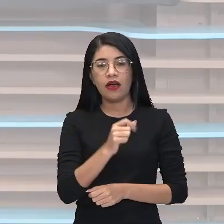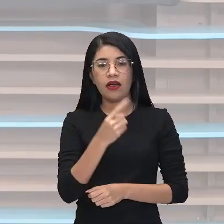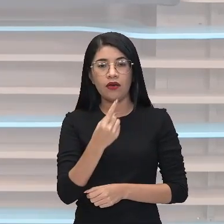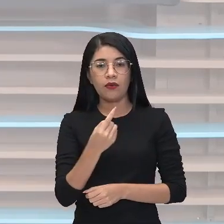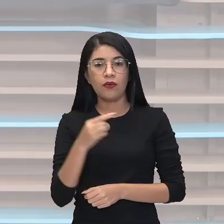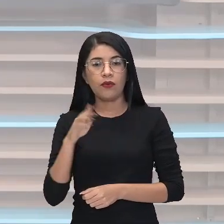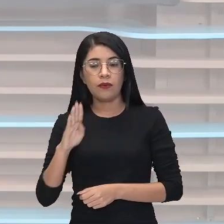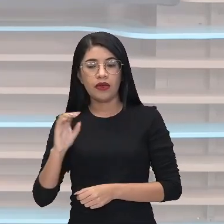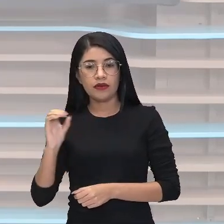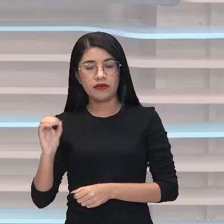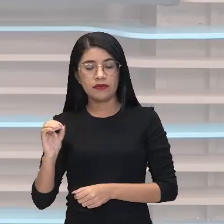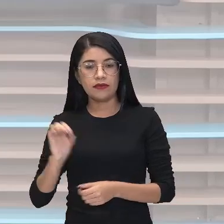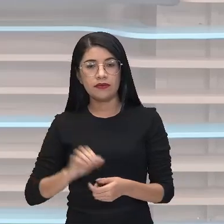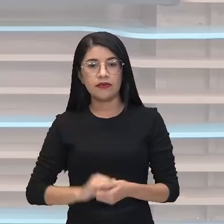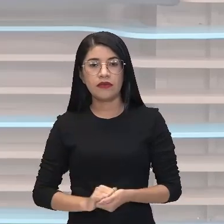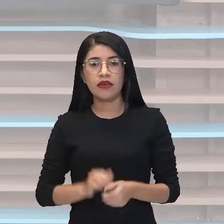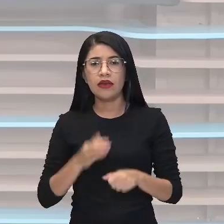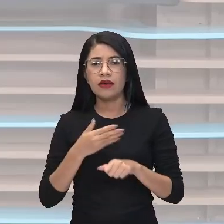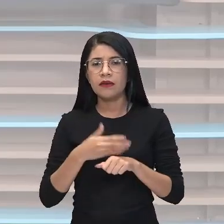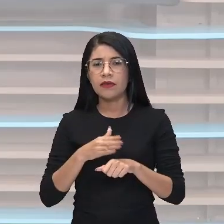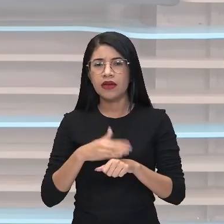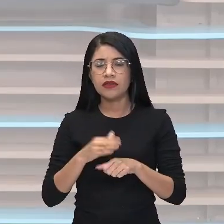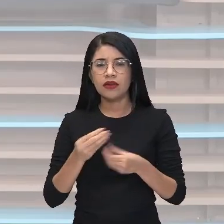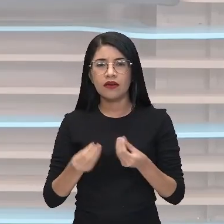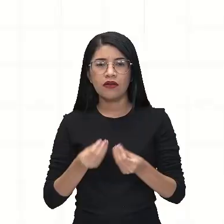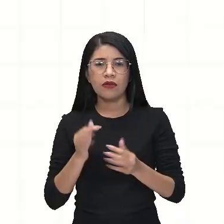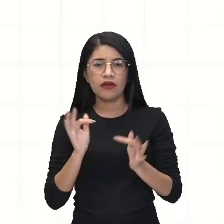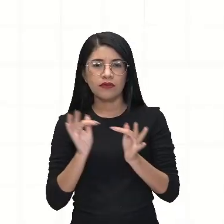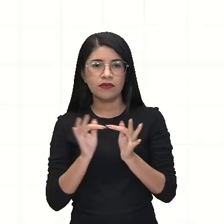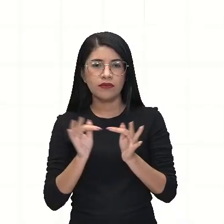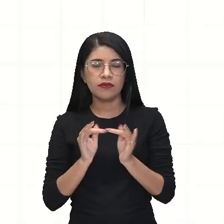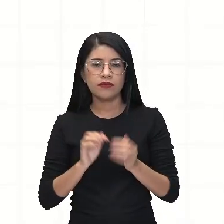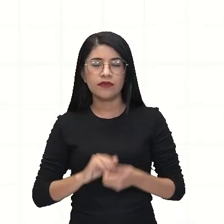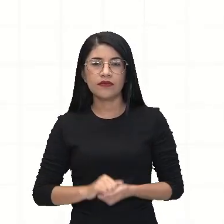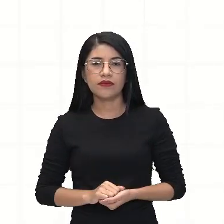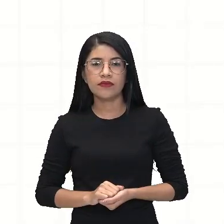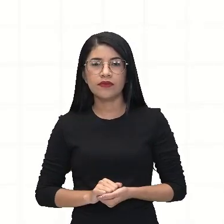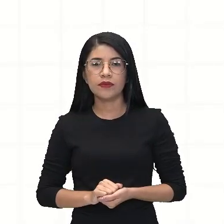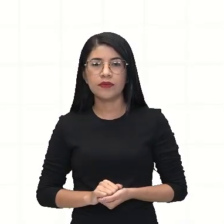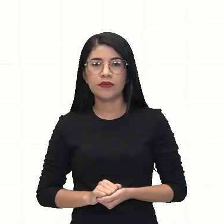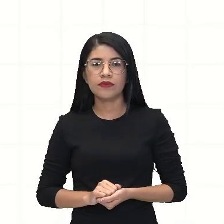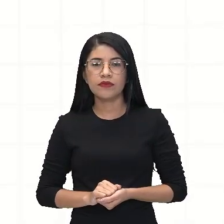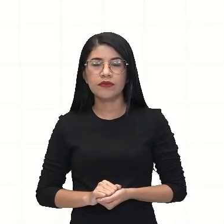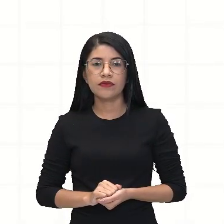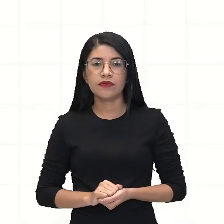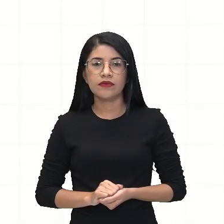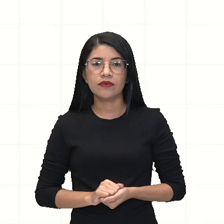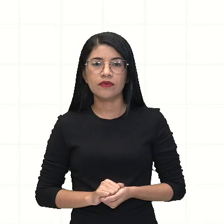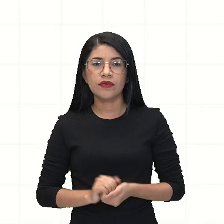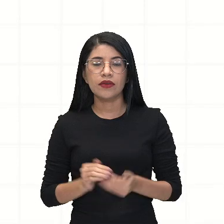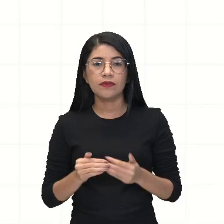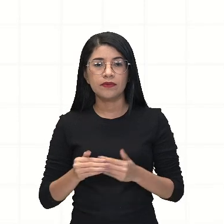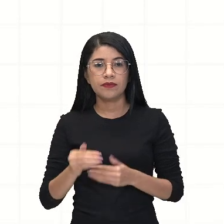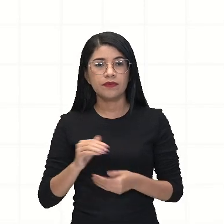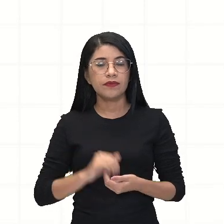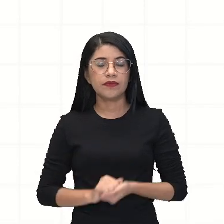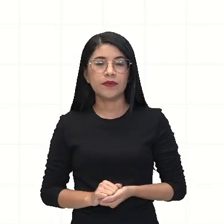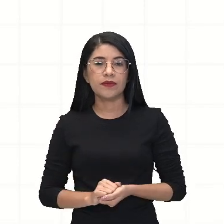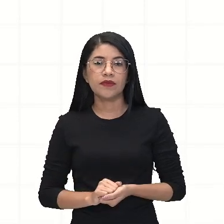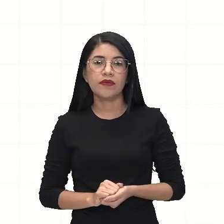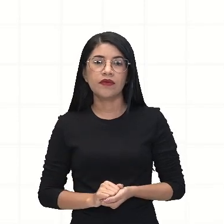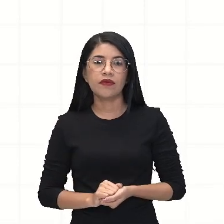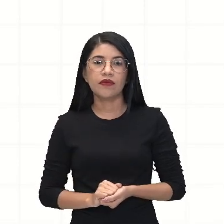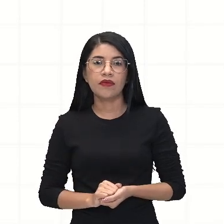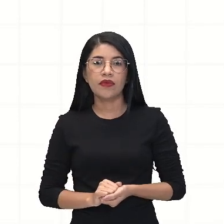0. Agora a gente vai praticar um pouco aí de funções. Então, seguindo aqui o nosso conteúdo, nós temos